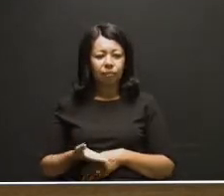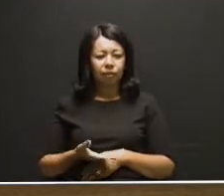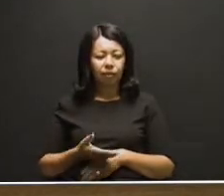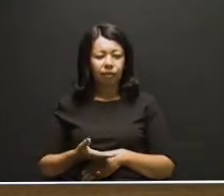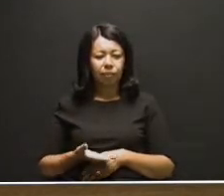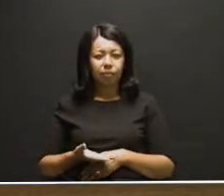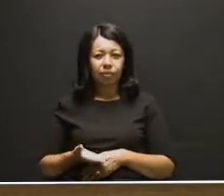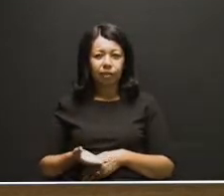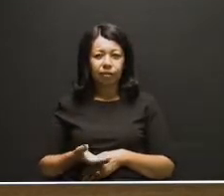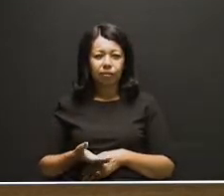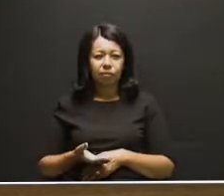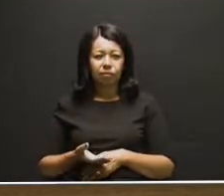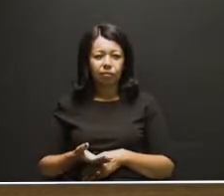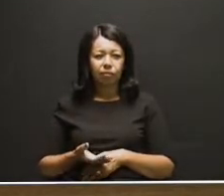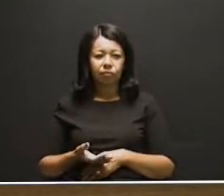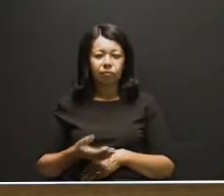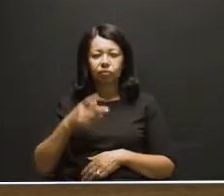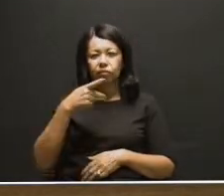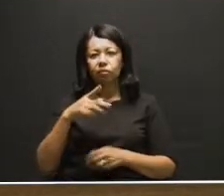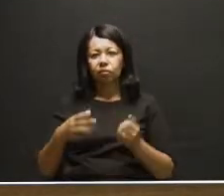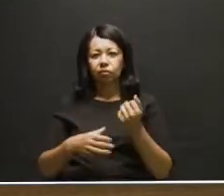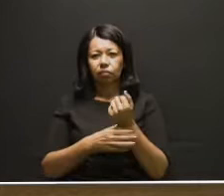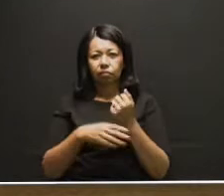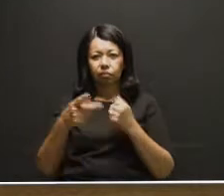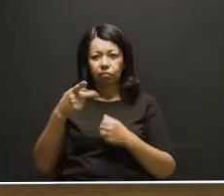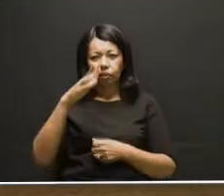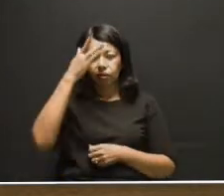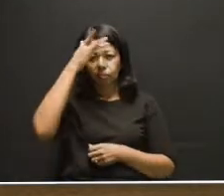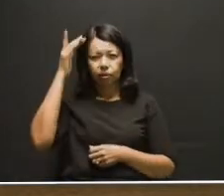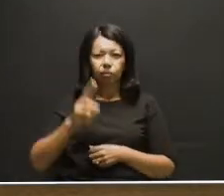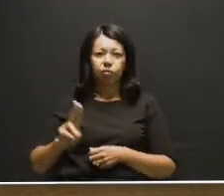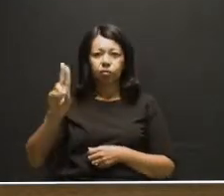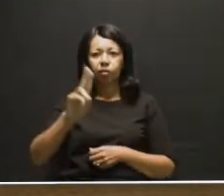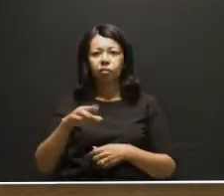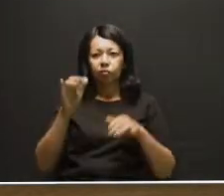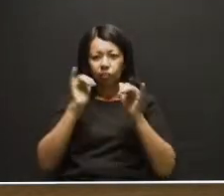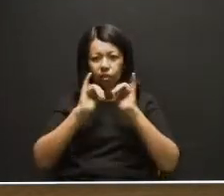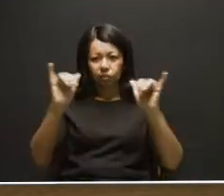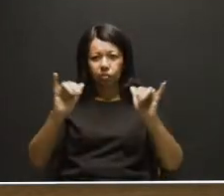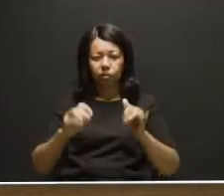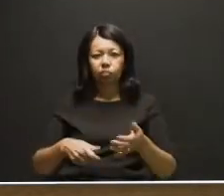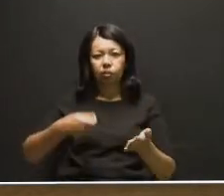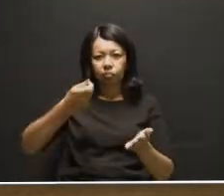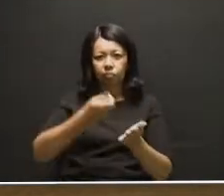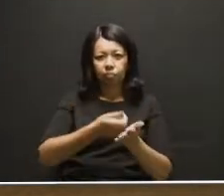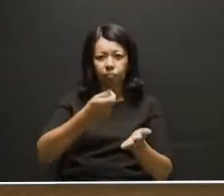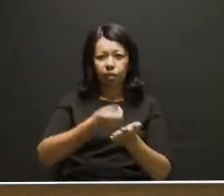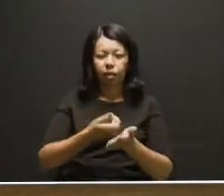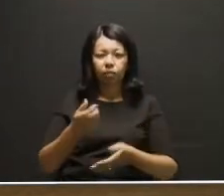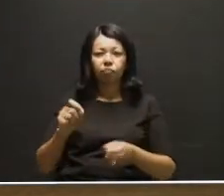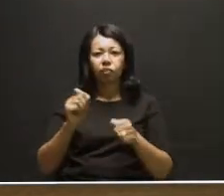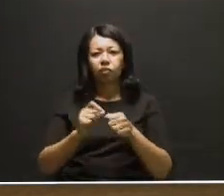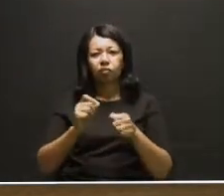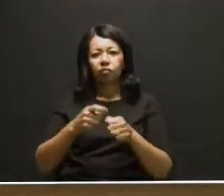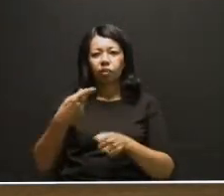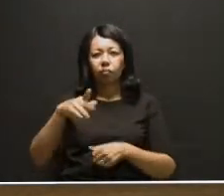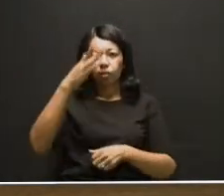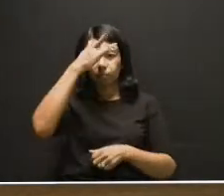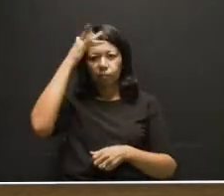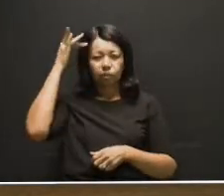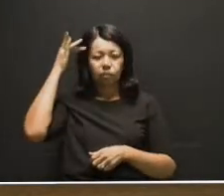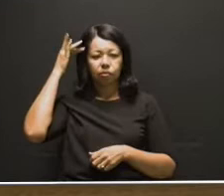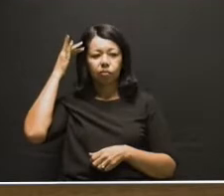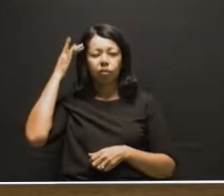linha 1a diz que é assegurado ao usuário informações sobre os custos nas intervenções das quais a pessoa